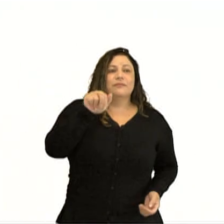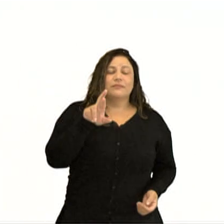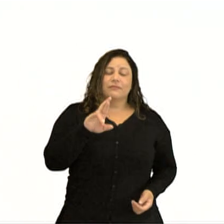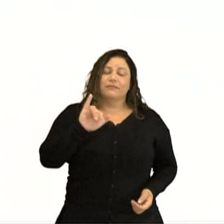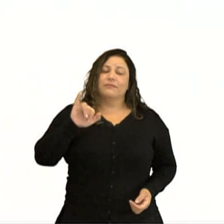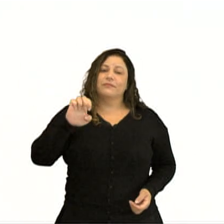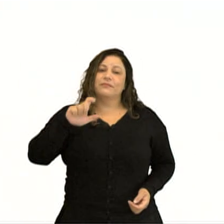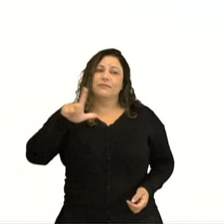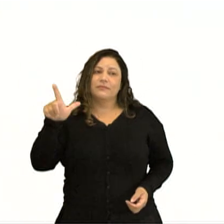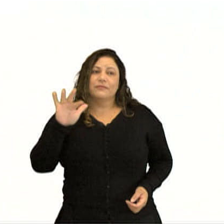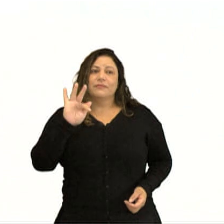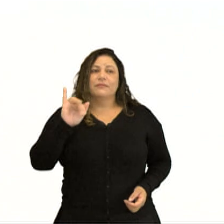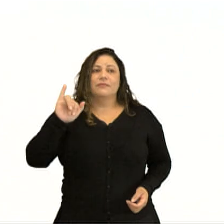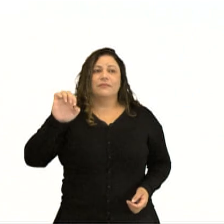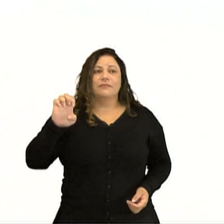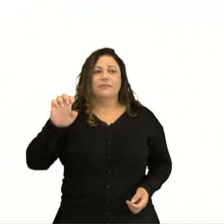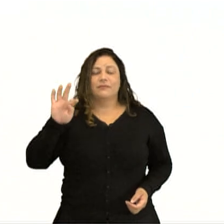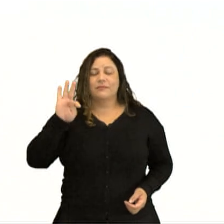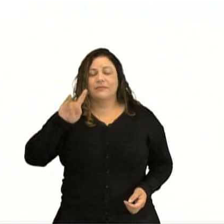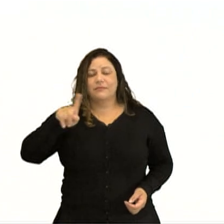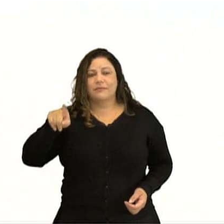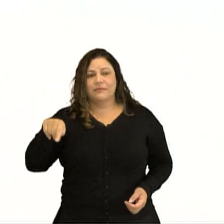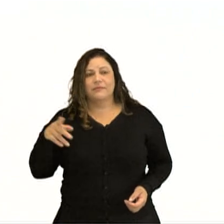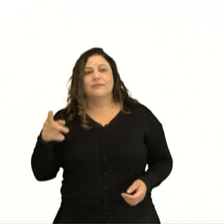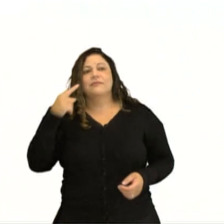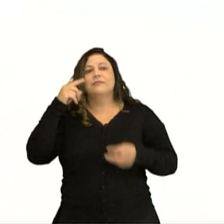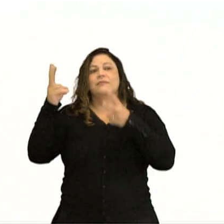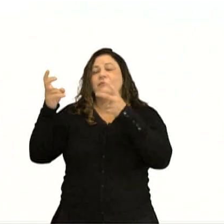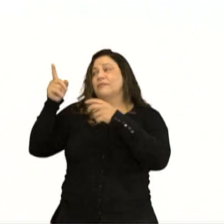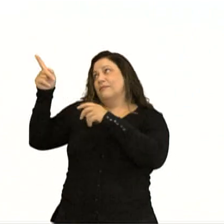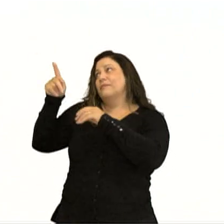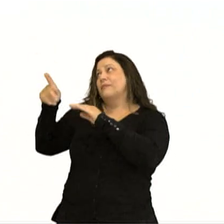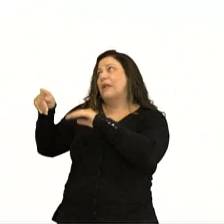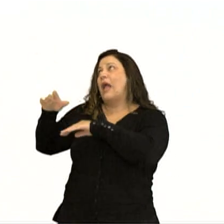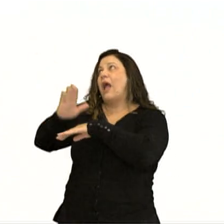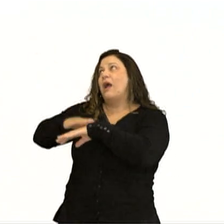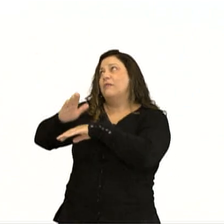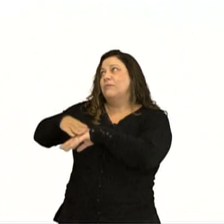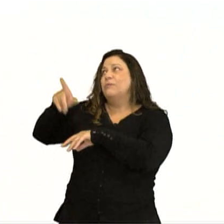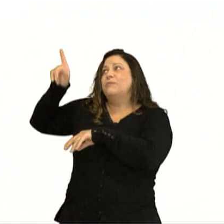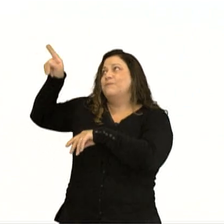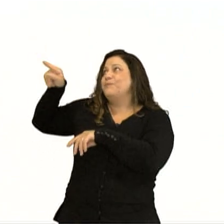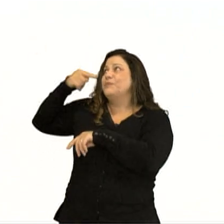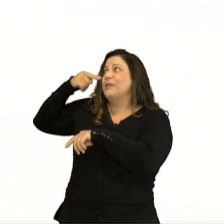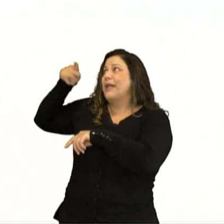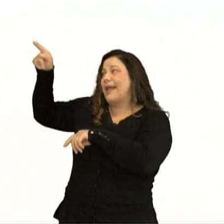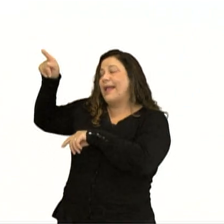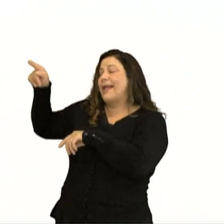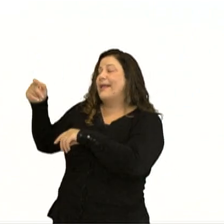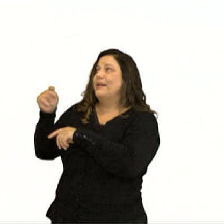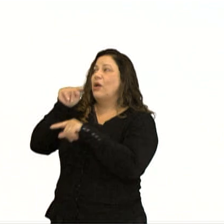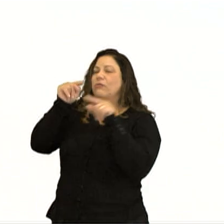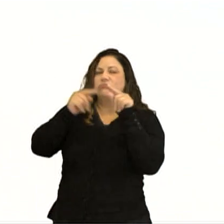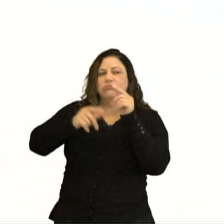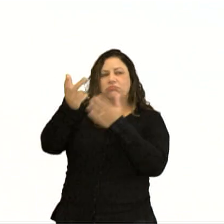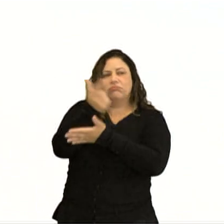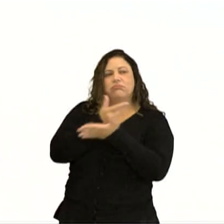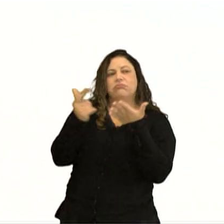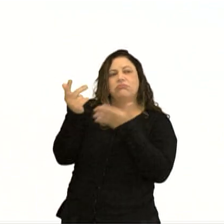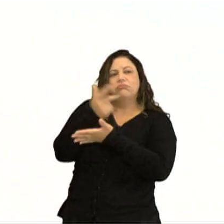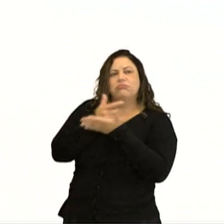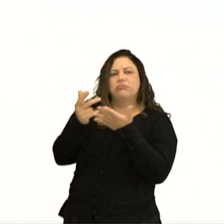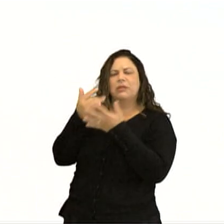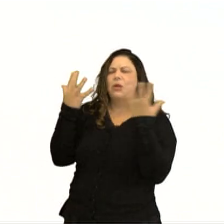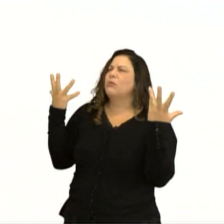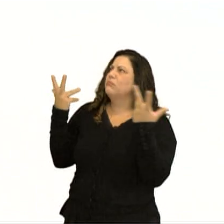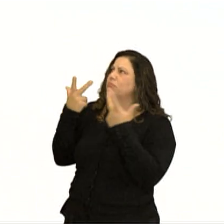Alguns trabalhos nessas duas fotos ao lado, aqui é ele pontilhando, olha que legal, olha aqui essa flor que ele está fazendo. Não nos lembra um